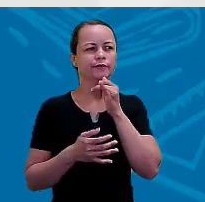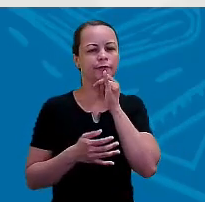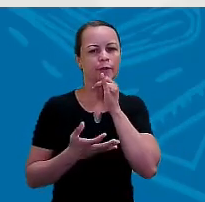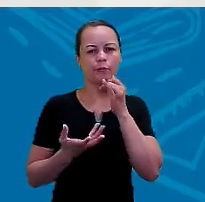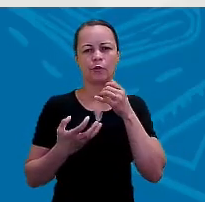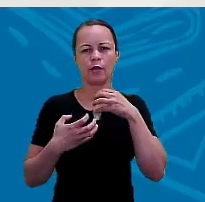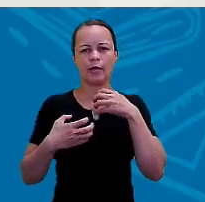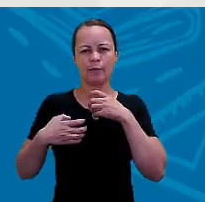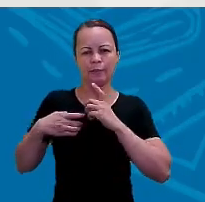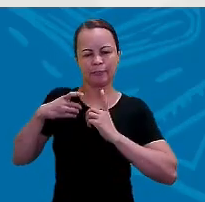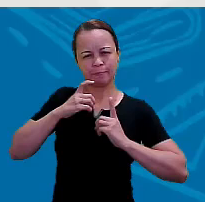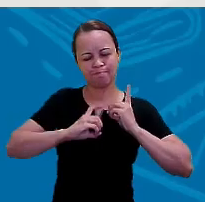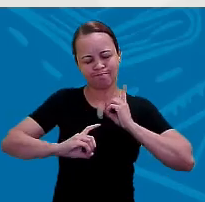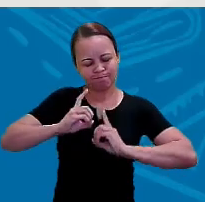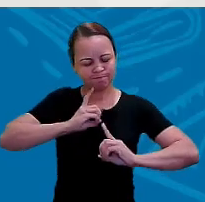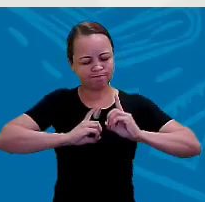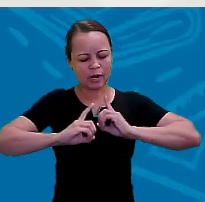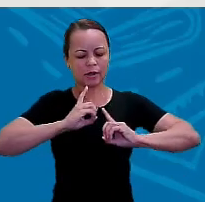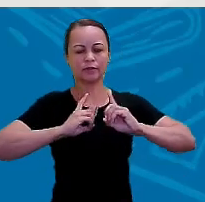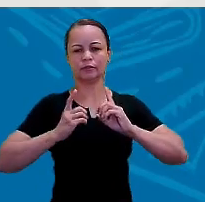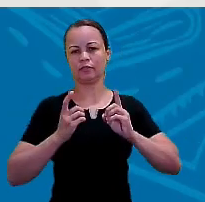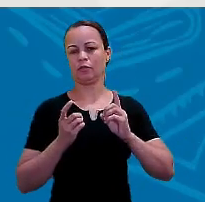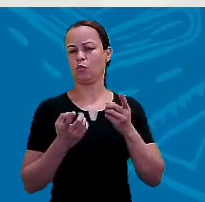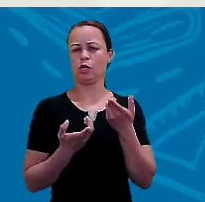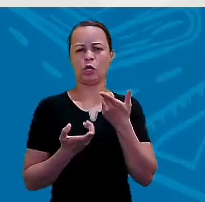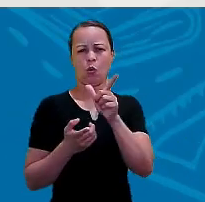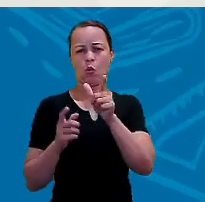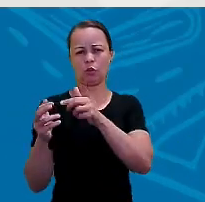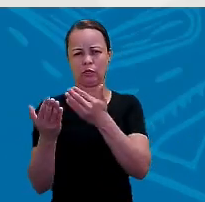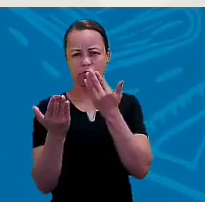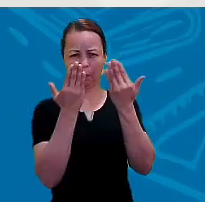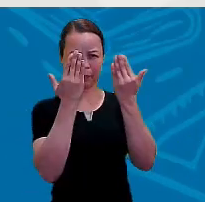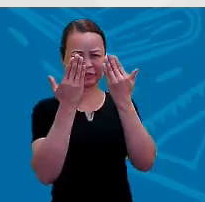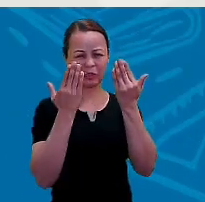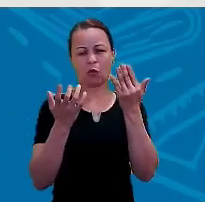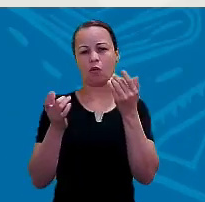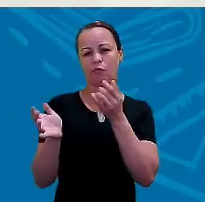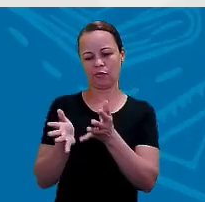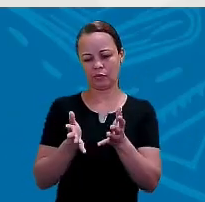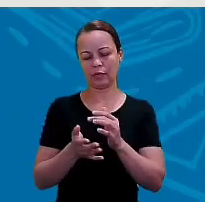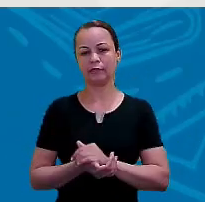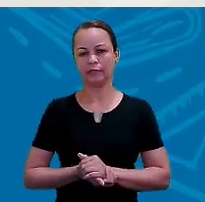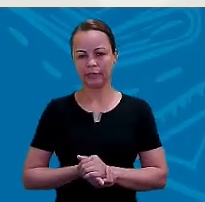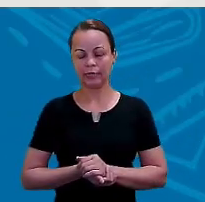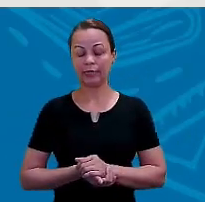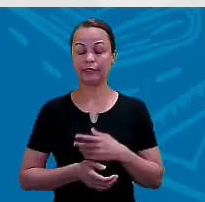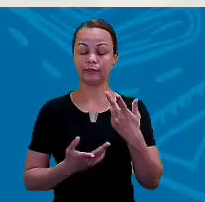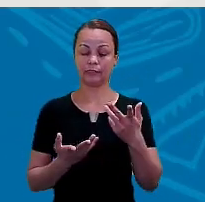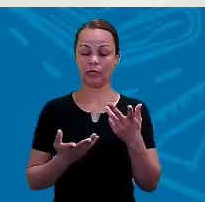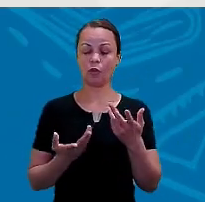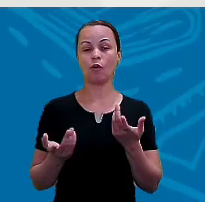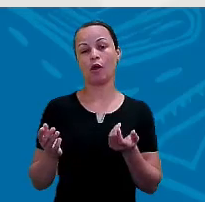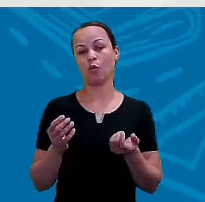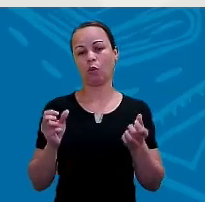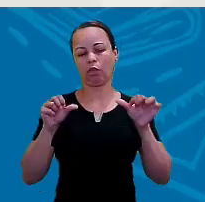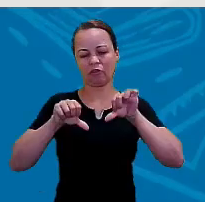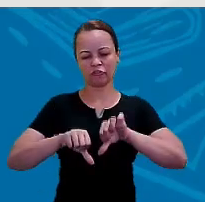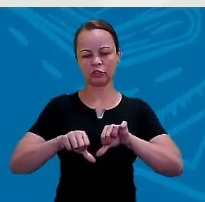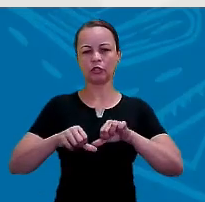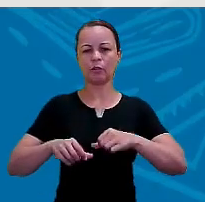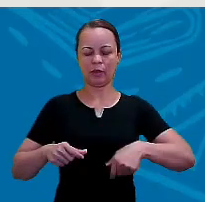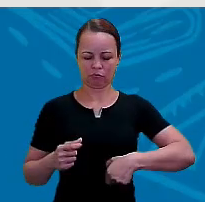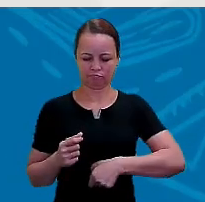e outras complicações neuropsiquiátricas, muitas delas vão estar associadas ao mau funcionamento também do sistema